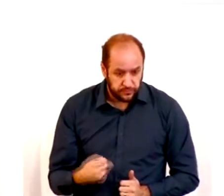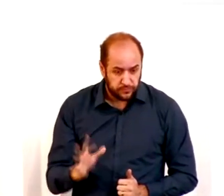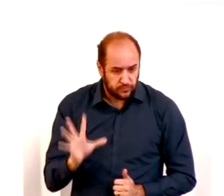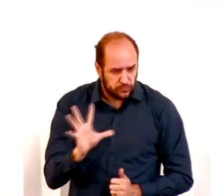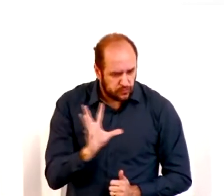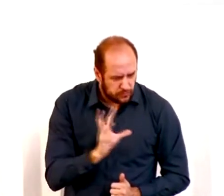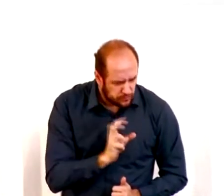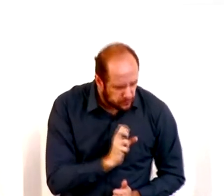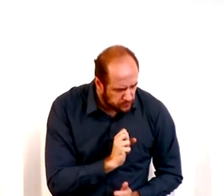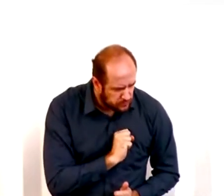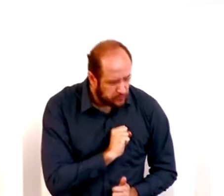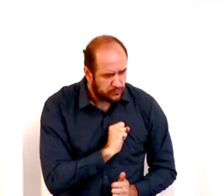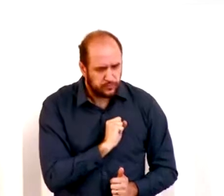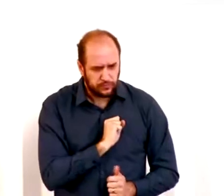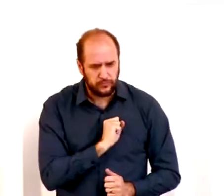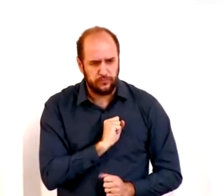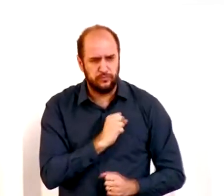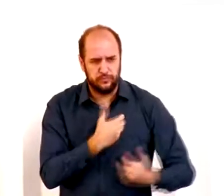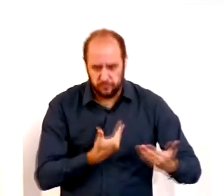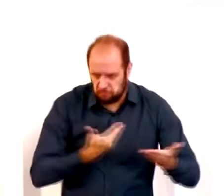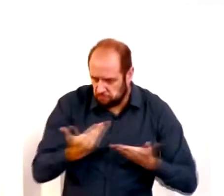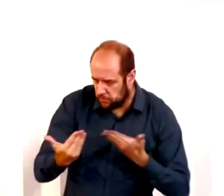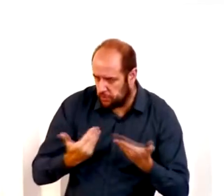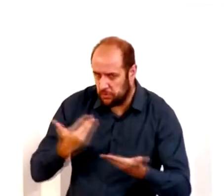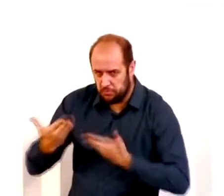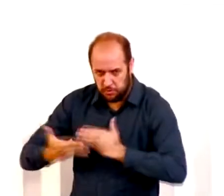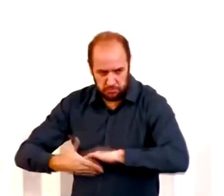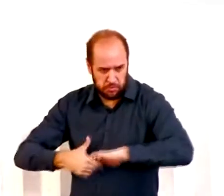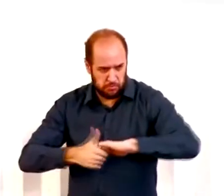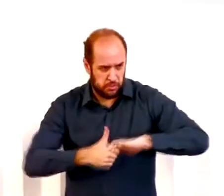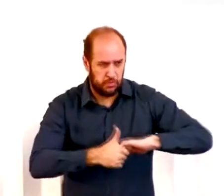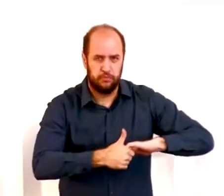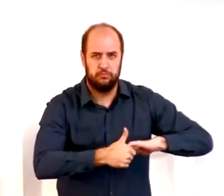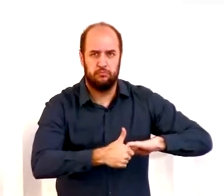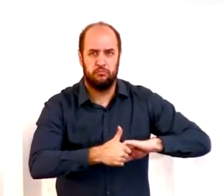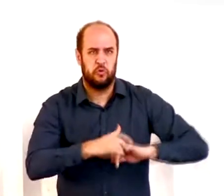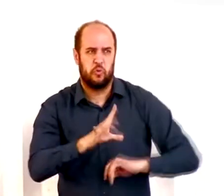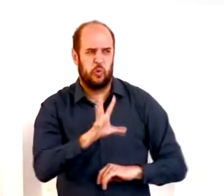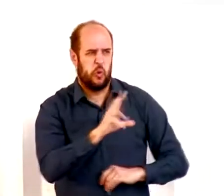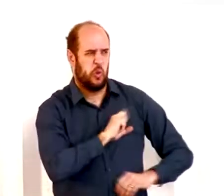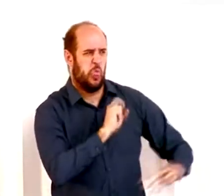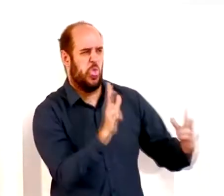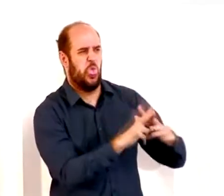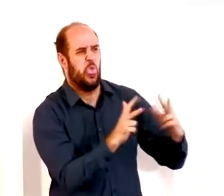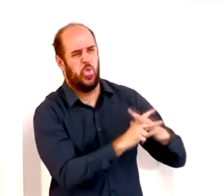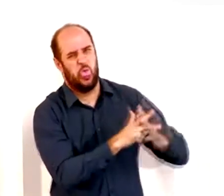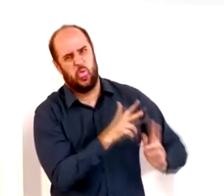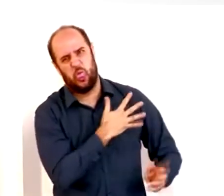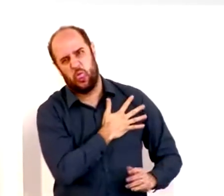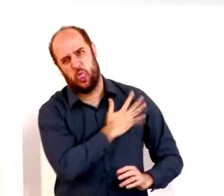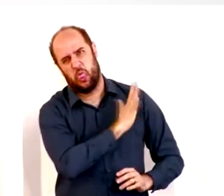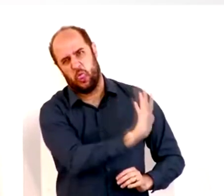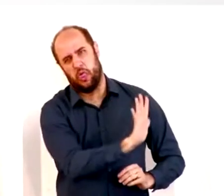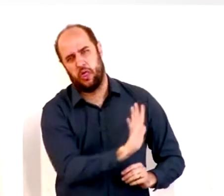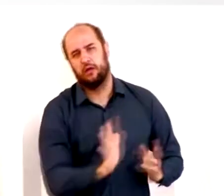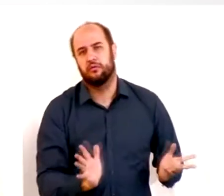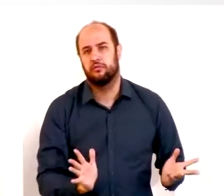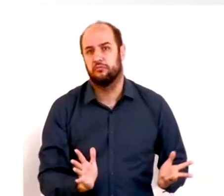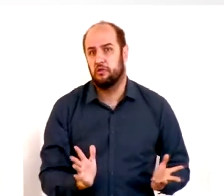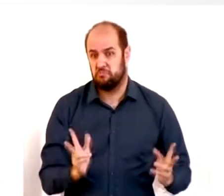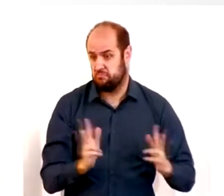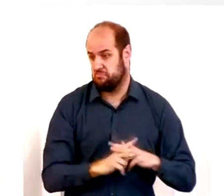gostar de acordos, a ideia de cordato, né? E não ser um amante de discórdias. Ele não deve gostar